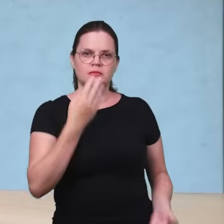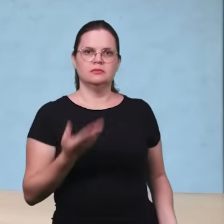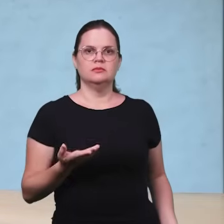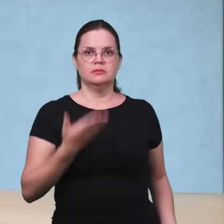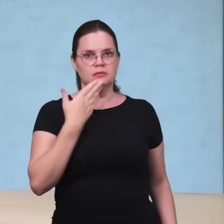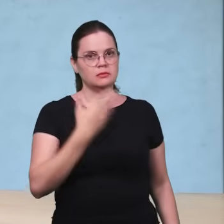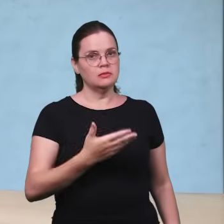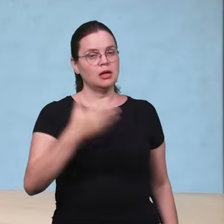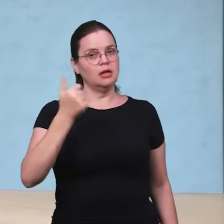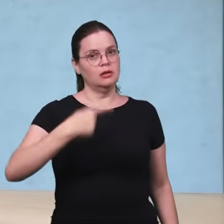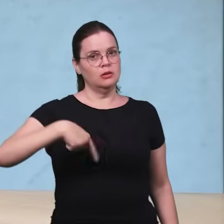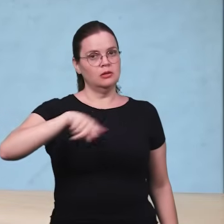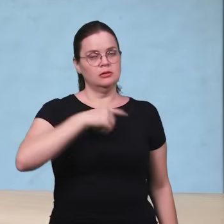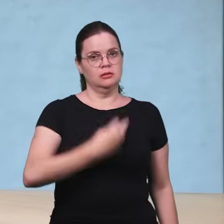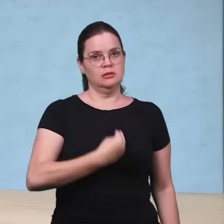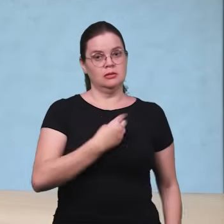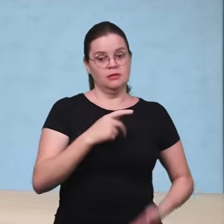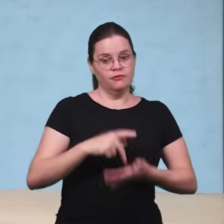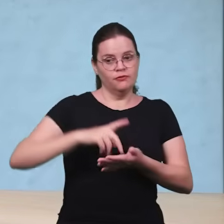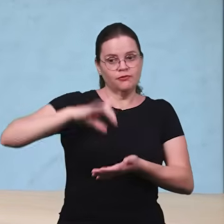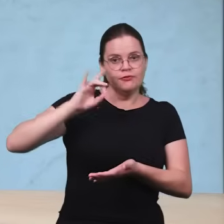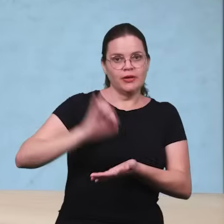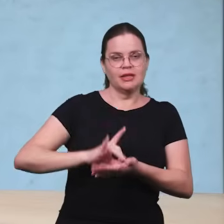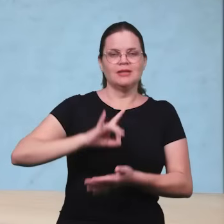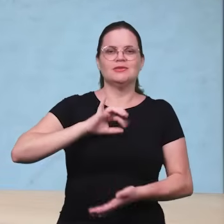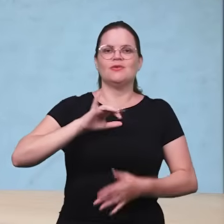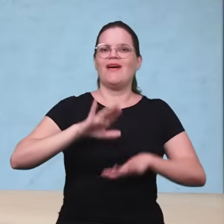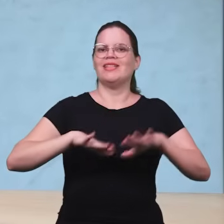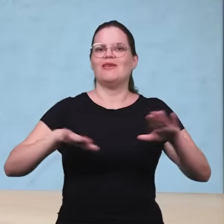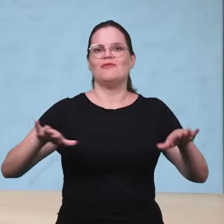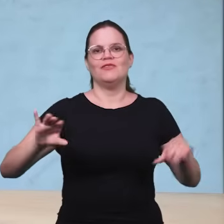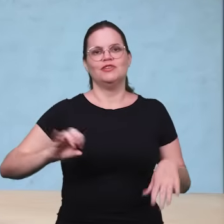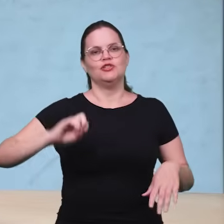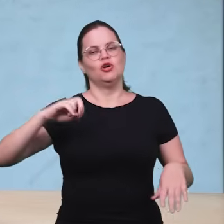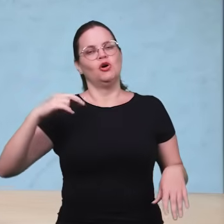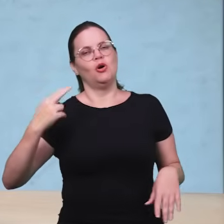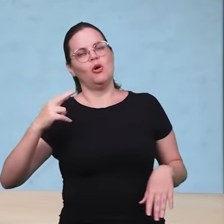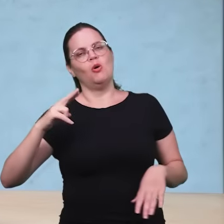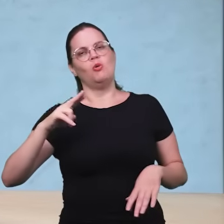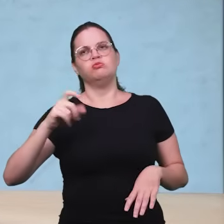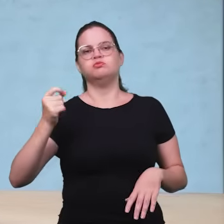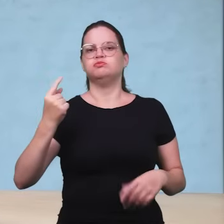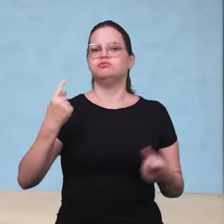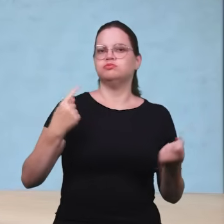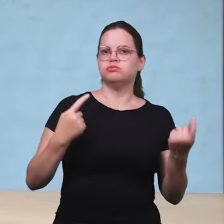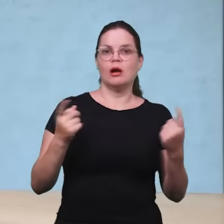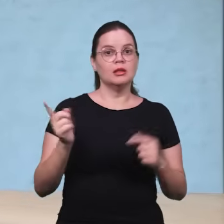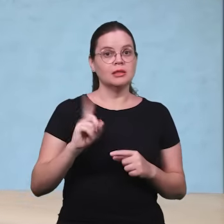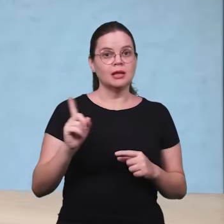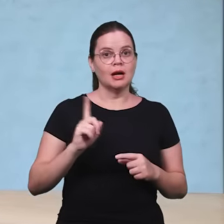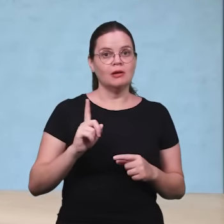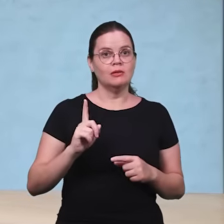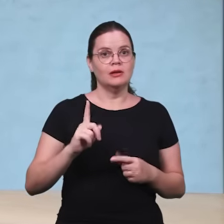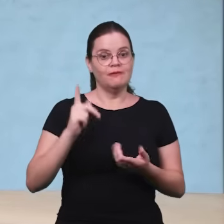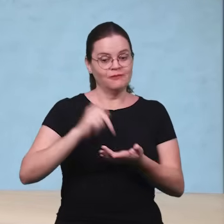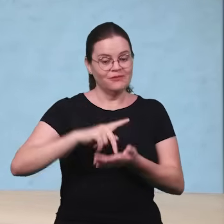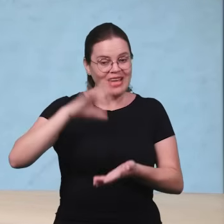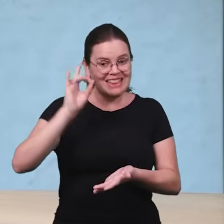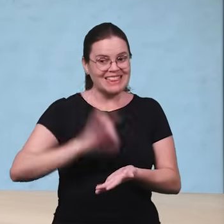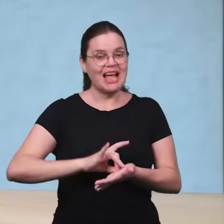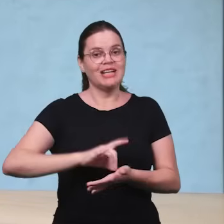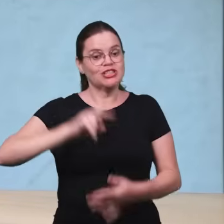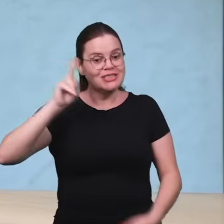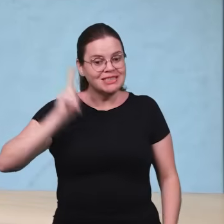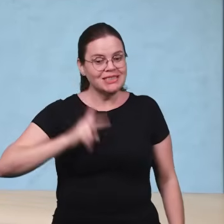vida. A verdade não é talvez, ou de vez em quando, não. A verdade